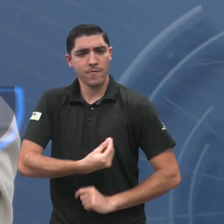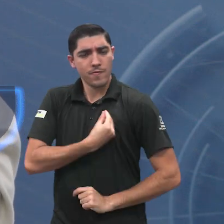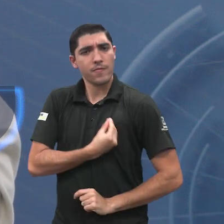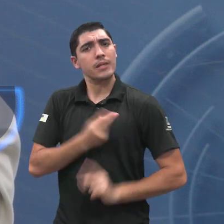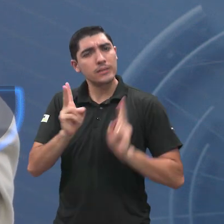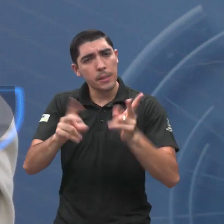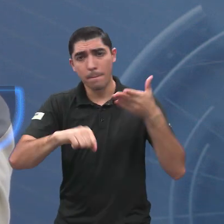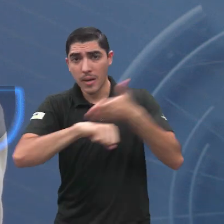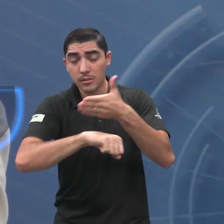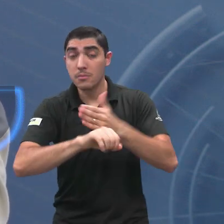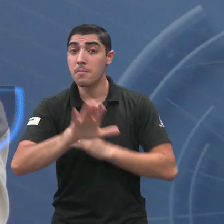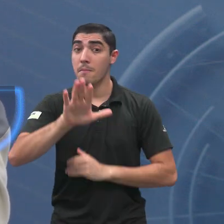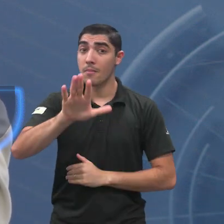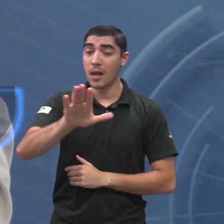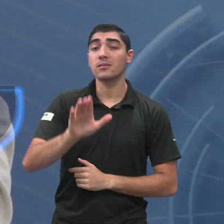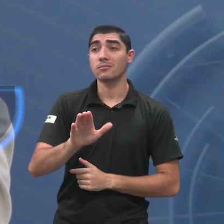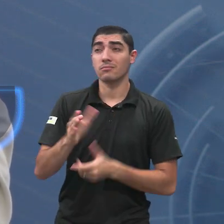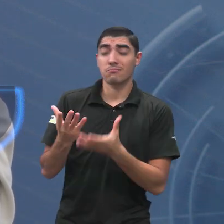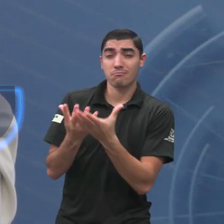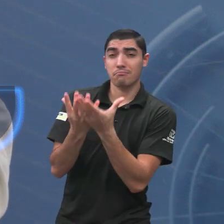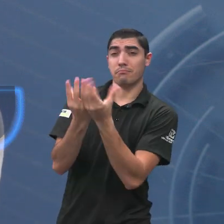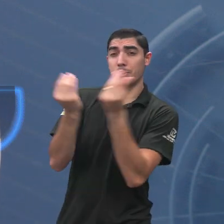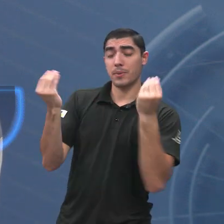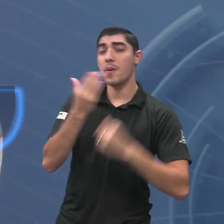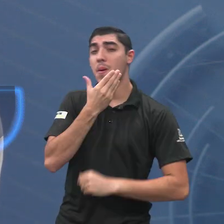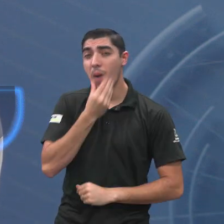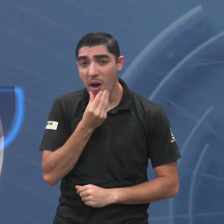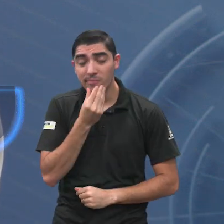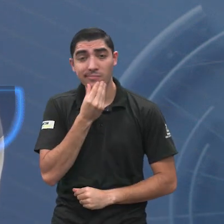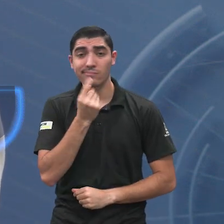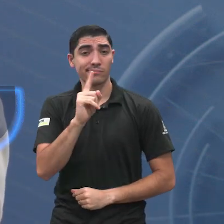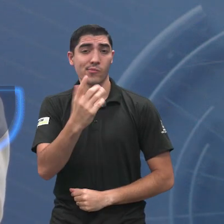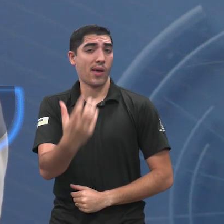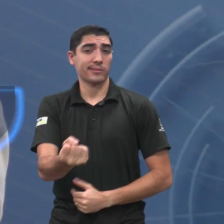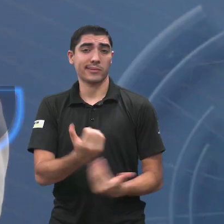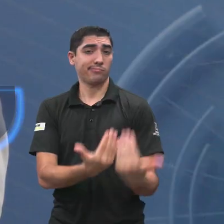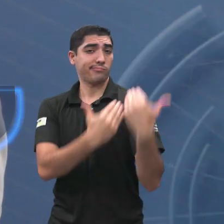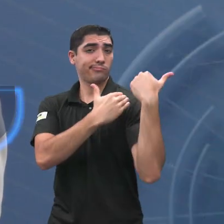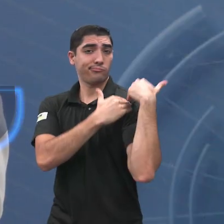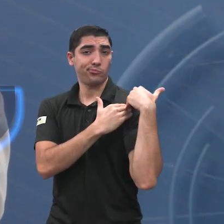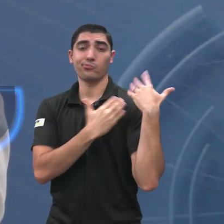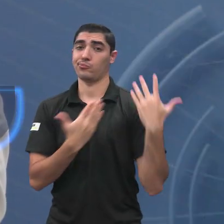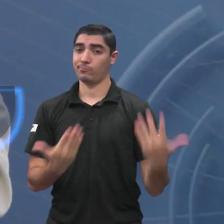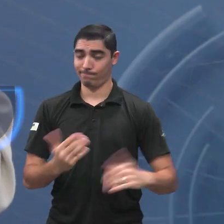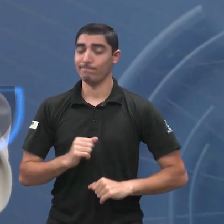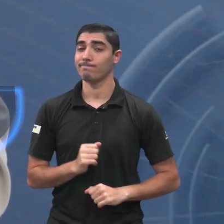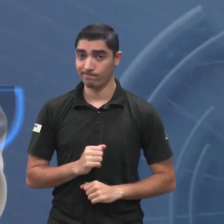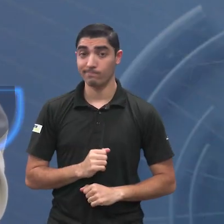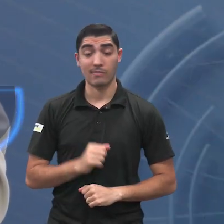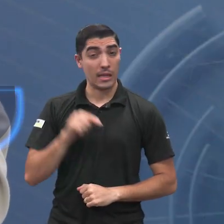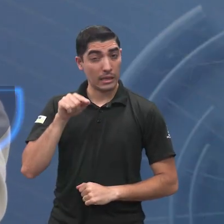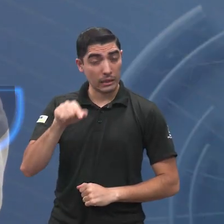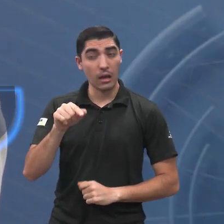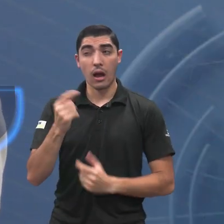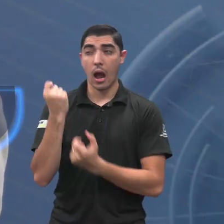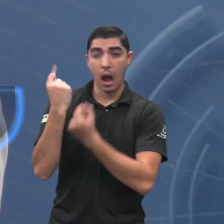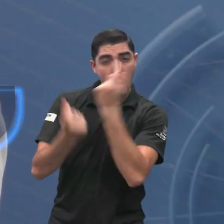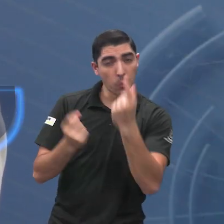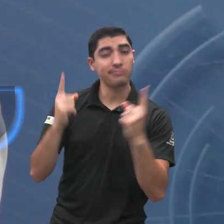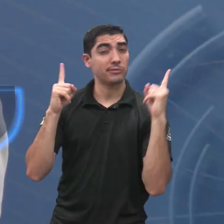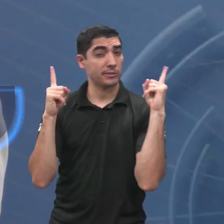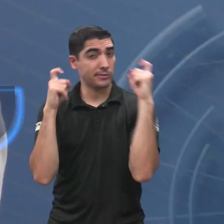na prática, muitos homens ainda não assumem essa responsabilidade, né? Ou têm dificuldades